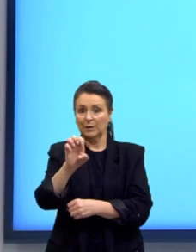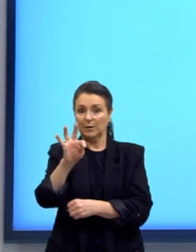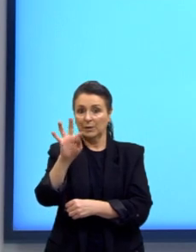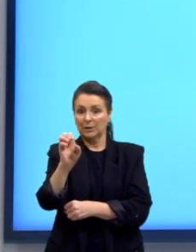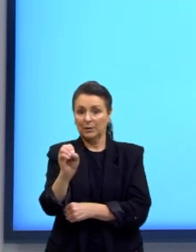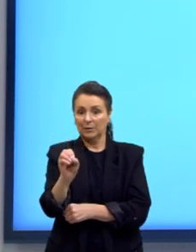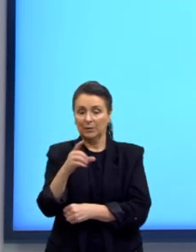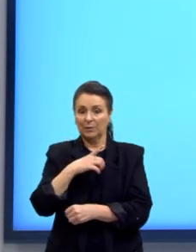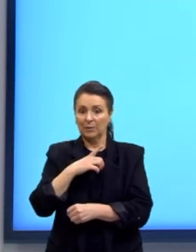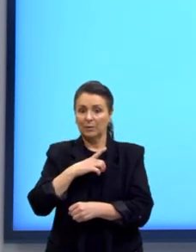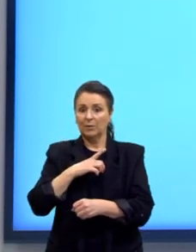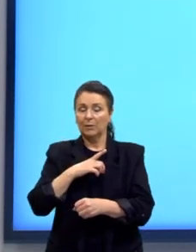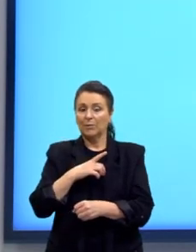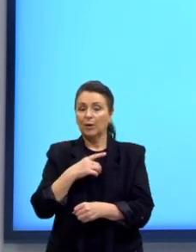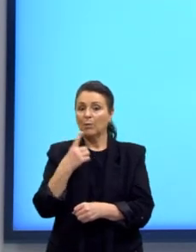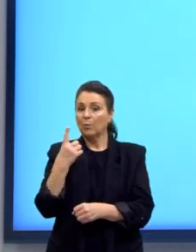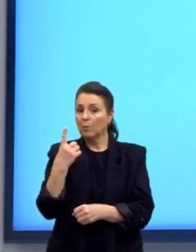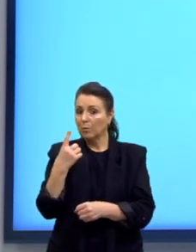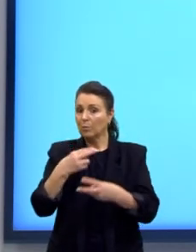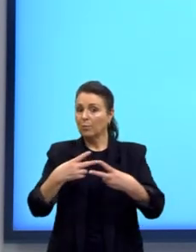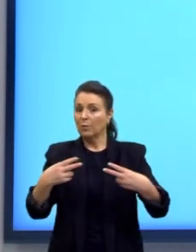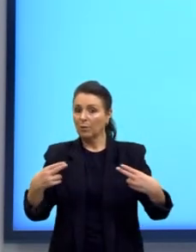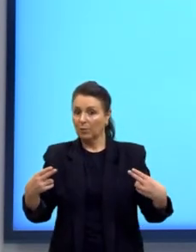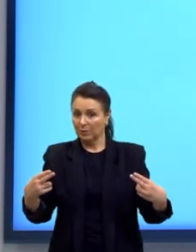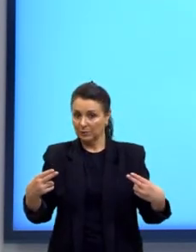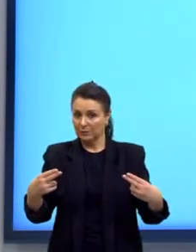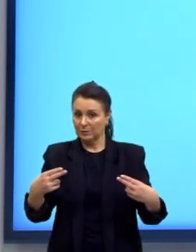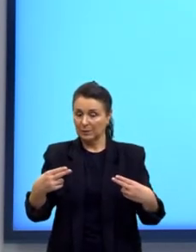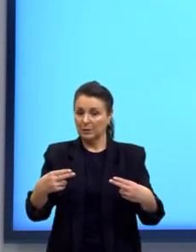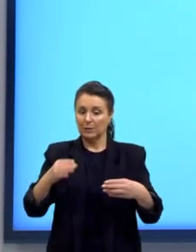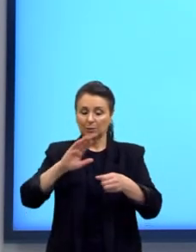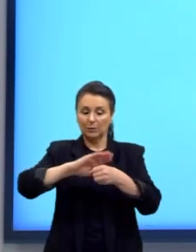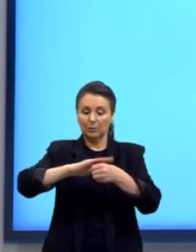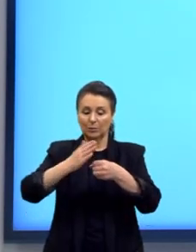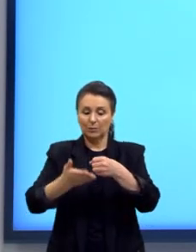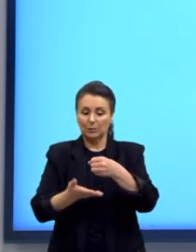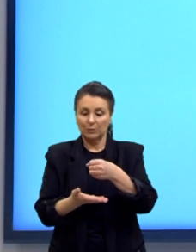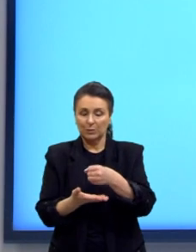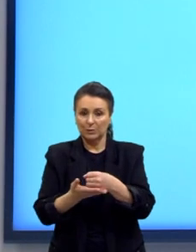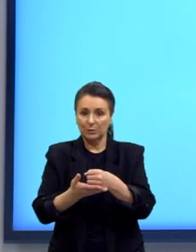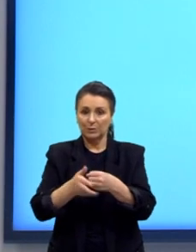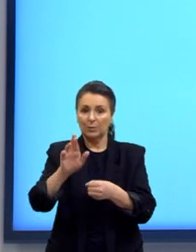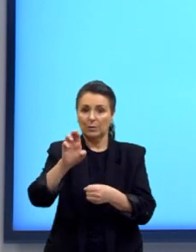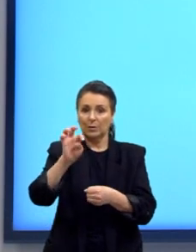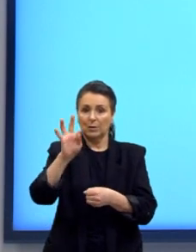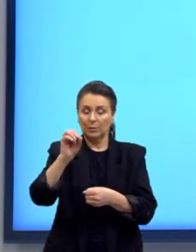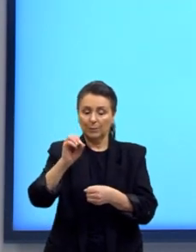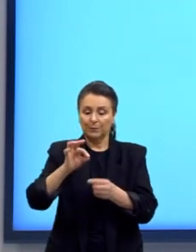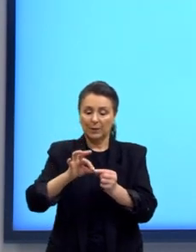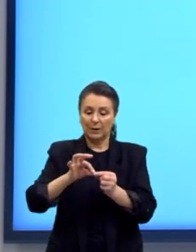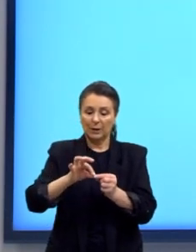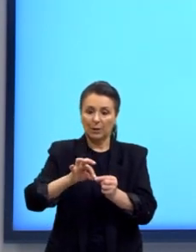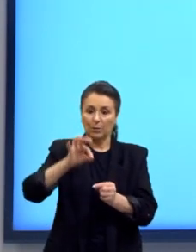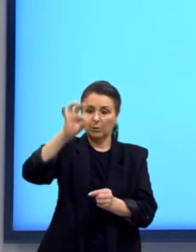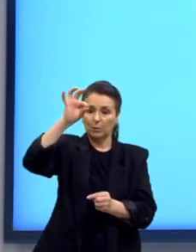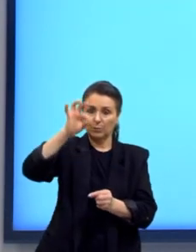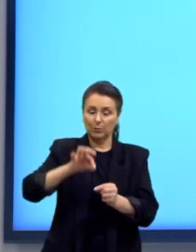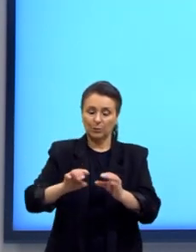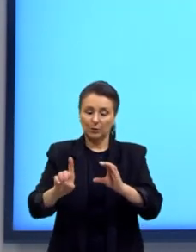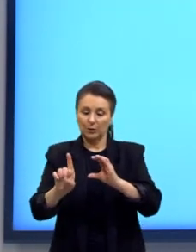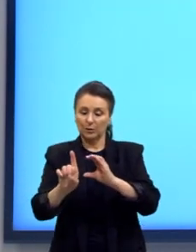existe um caso particular do cilindro reto que é quando ele possui altura exatamente igual ao